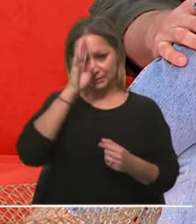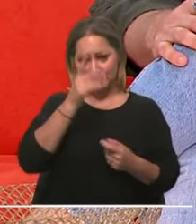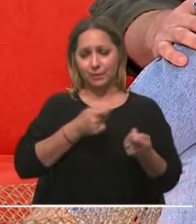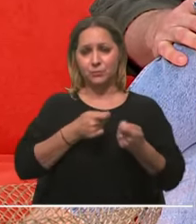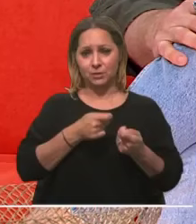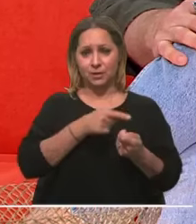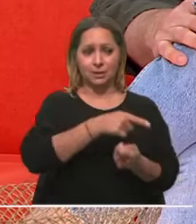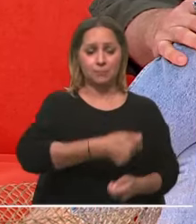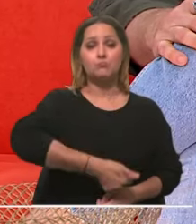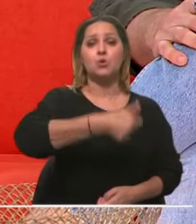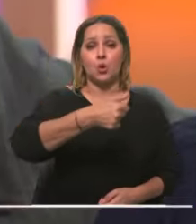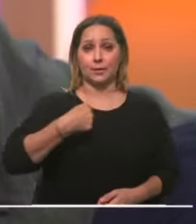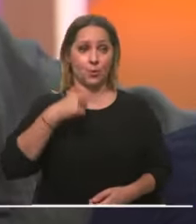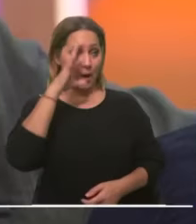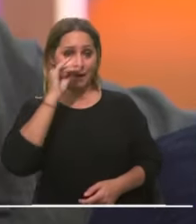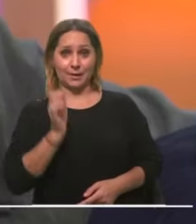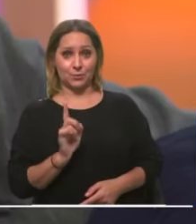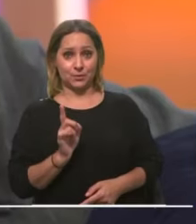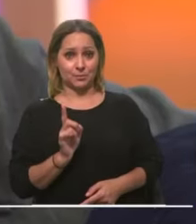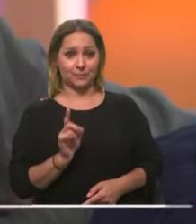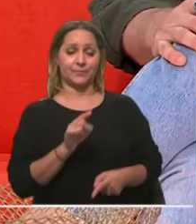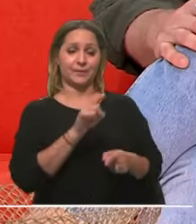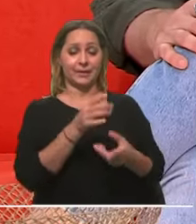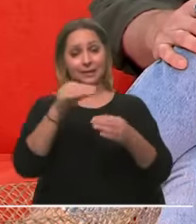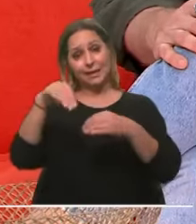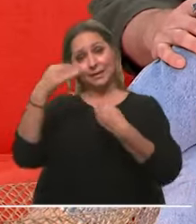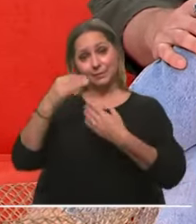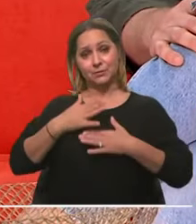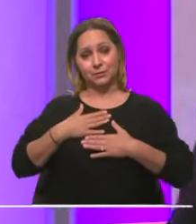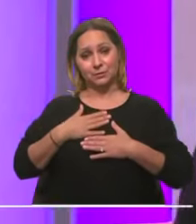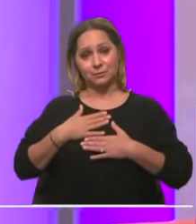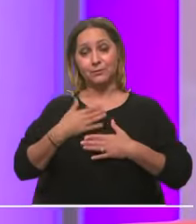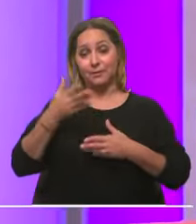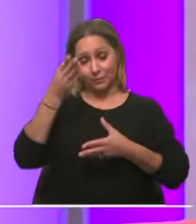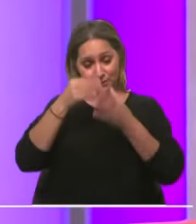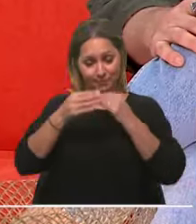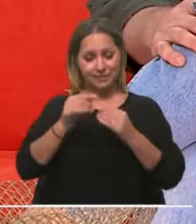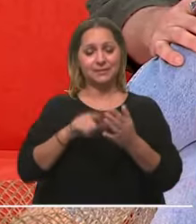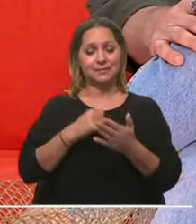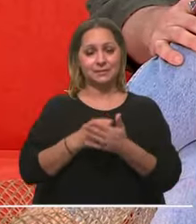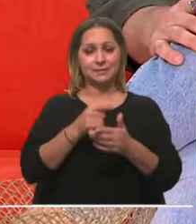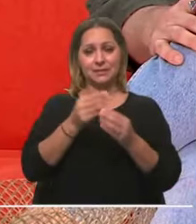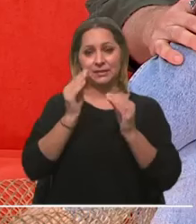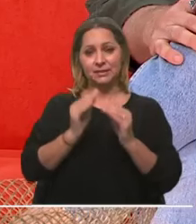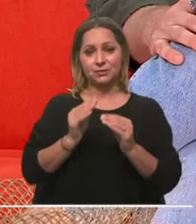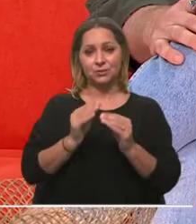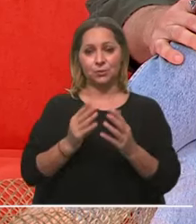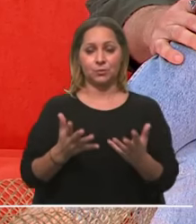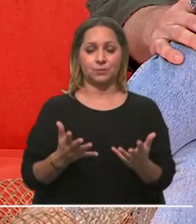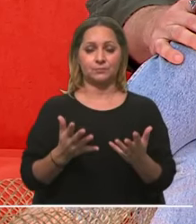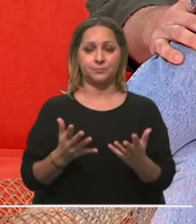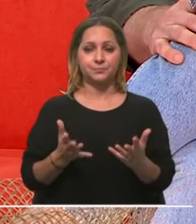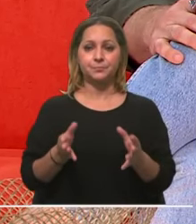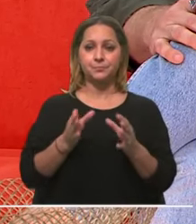isso melhor do que eu exatamente ação era ele que estava a dar uma lição aend e ele ensinou-me isso olha ao ponto de eu